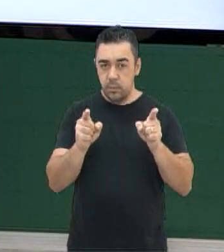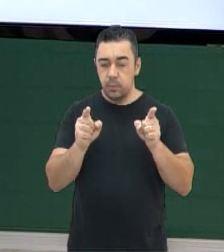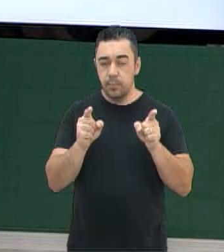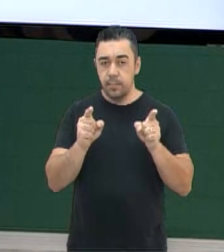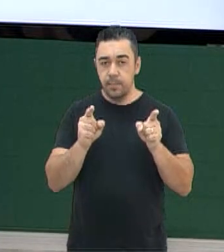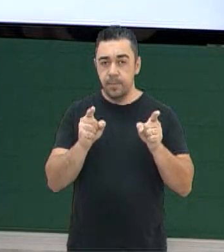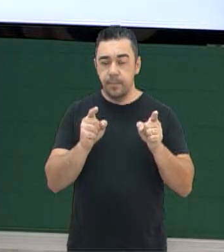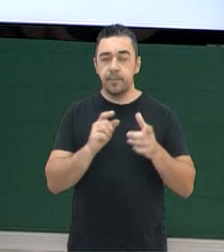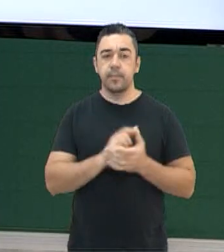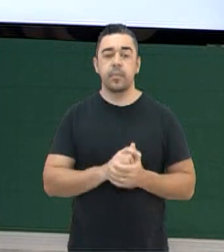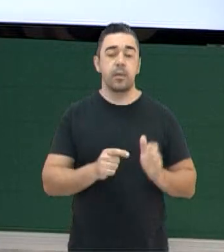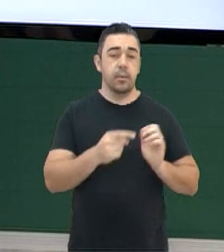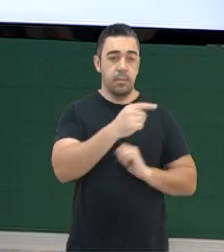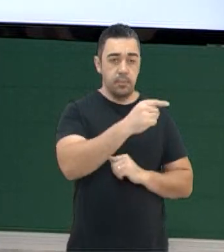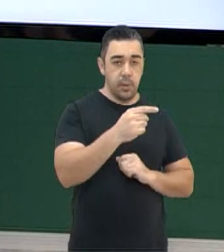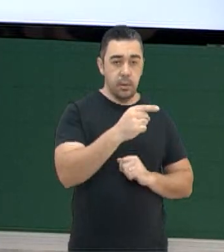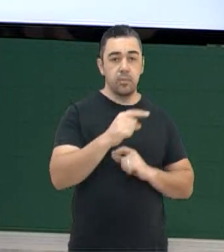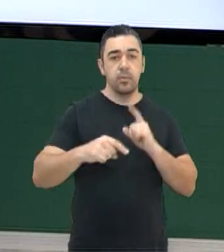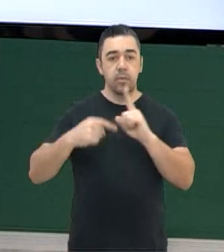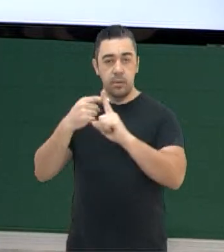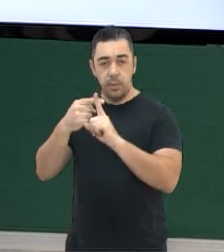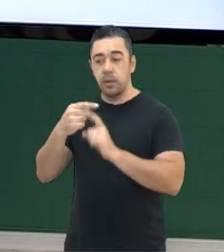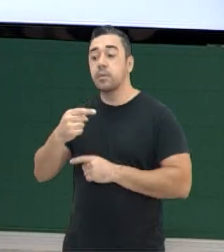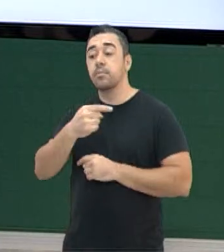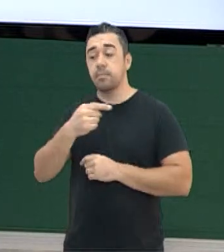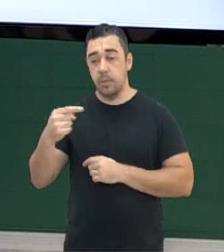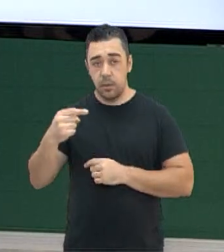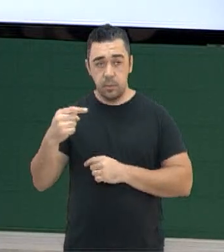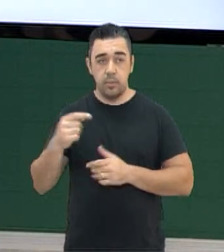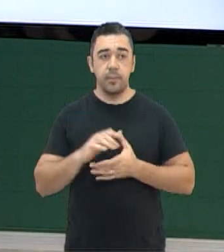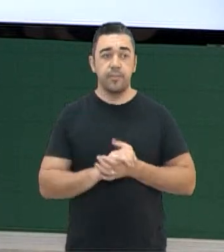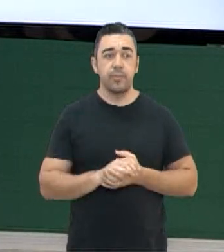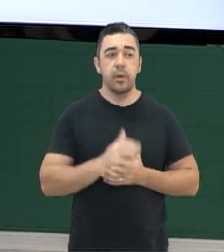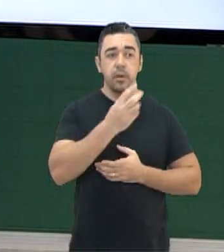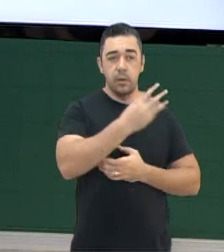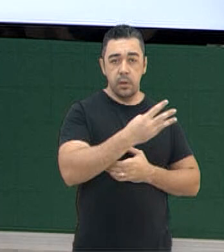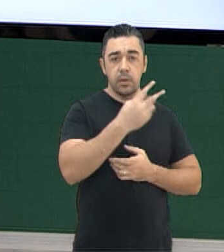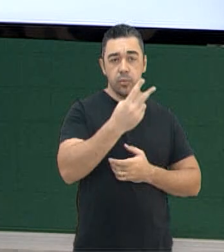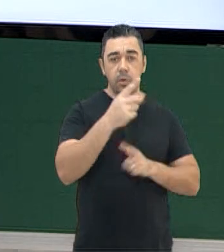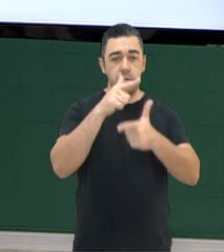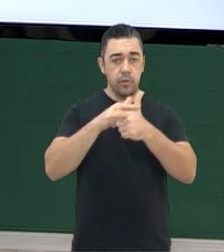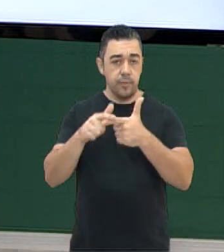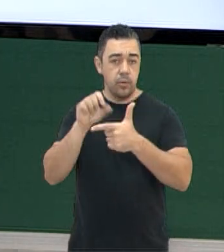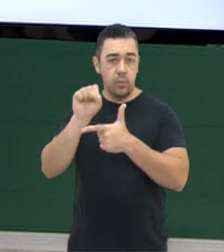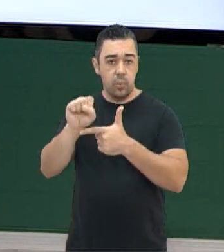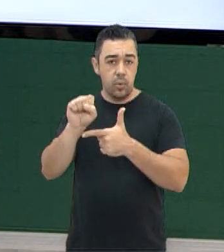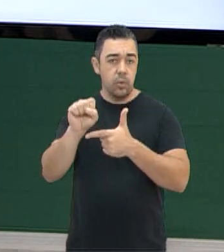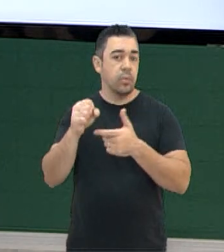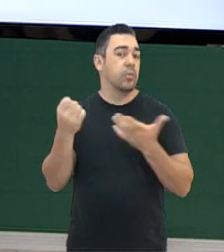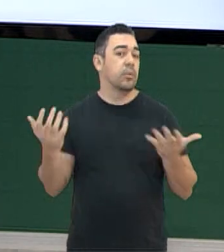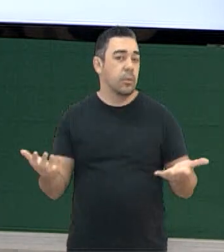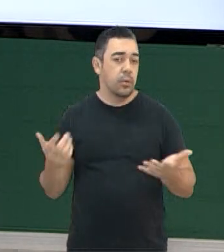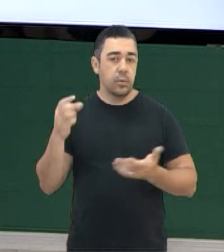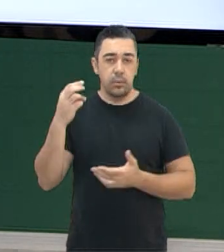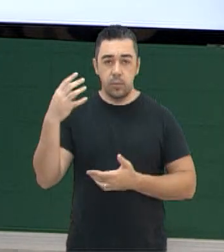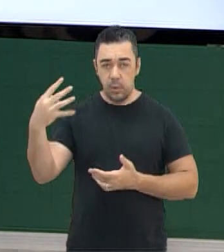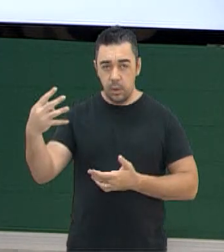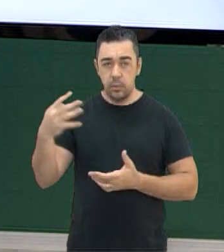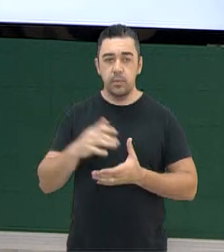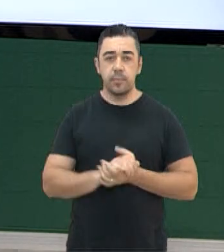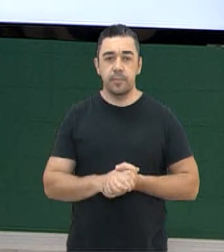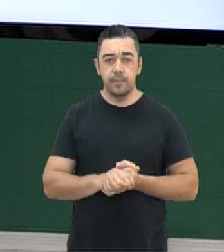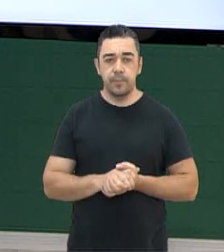do sinal. Menos com mais, menos. 32 divididos por 8, 8 vezes o que dá 32?